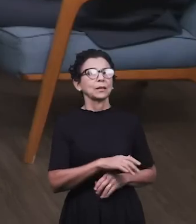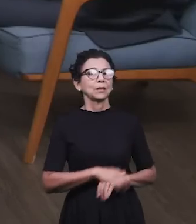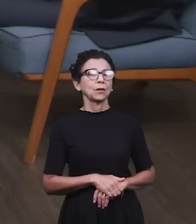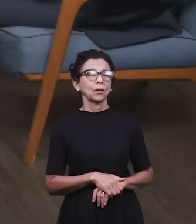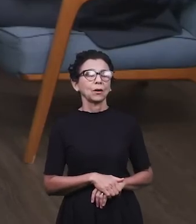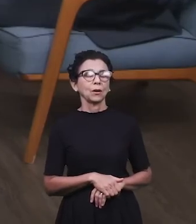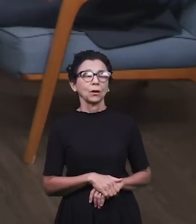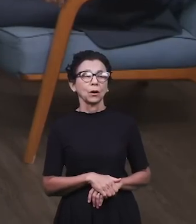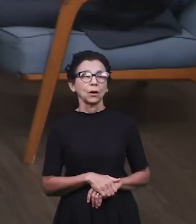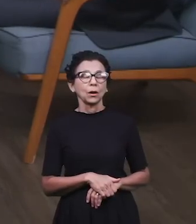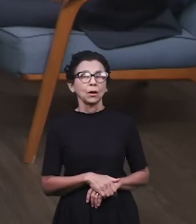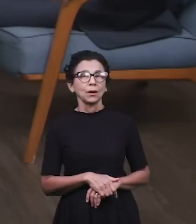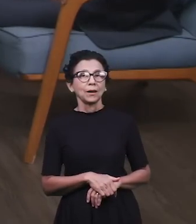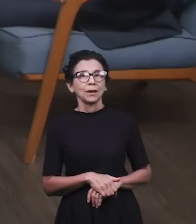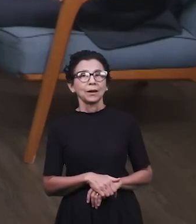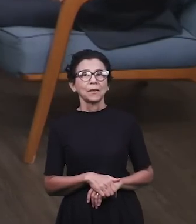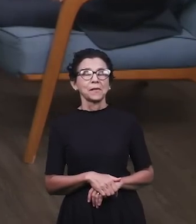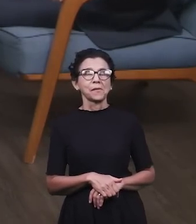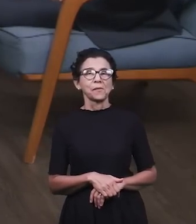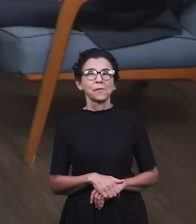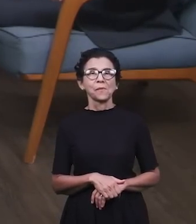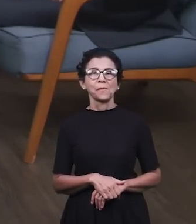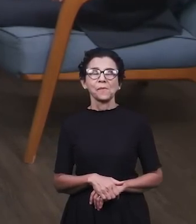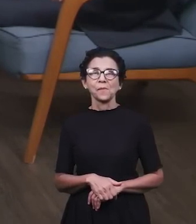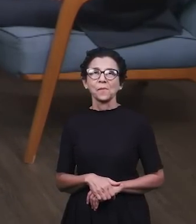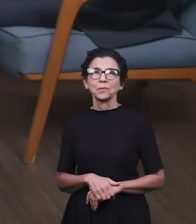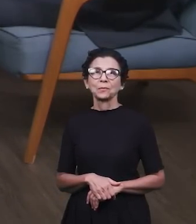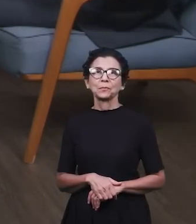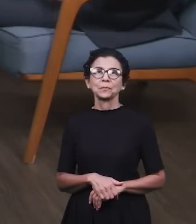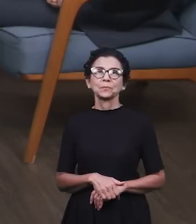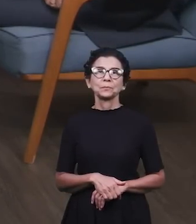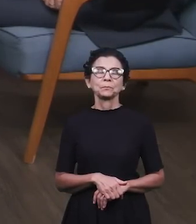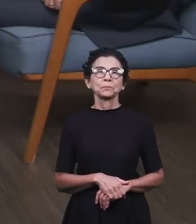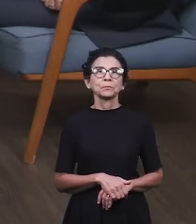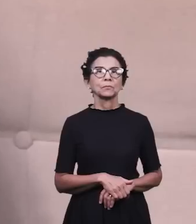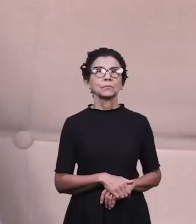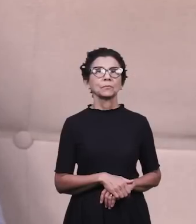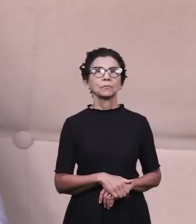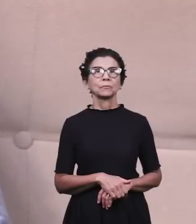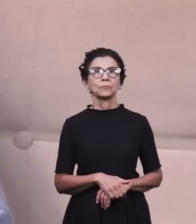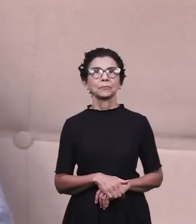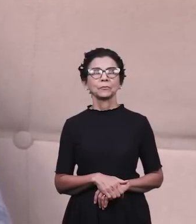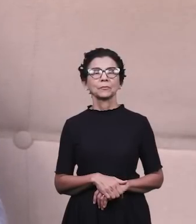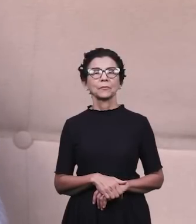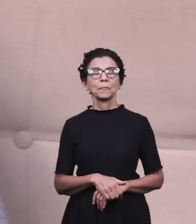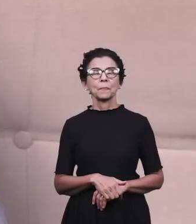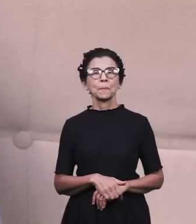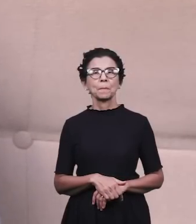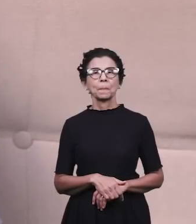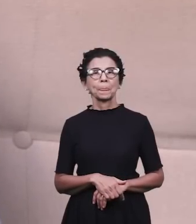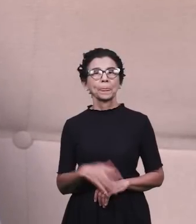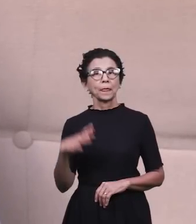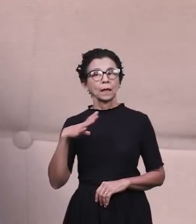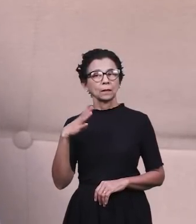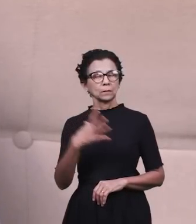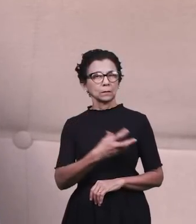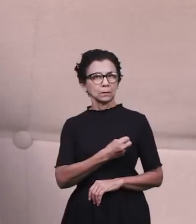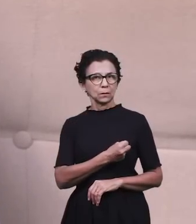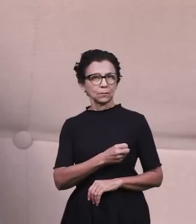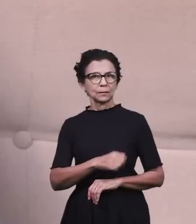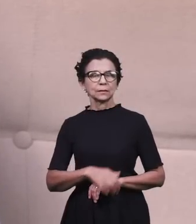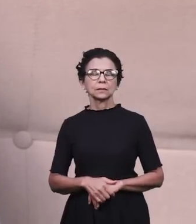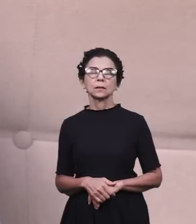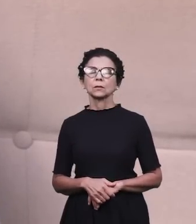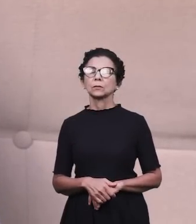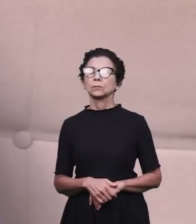tem 1 minuto e eu queria pedir para você trazer uma minuto? palavra. Uma palavra para quem está nos Amém. assistindo. Querido, salvação é